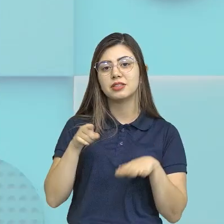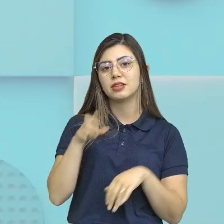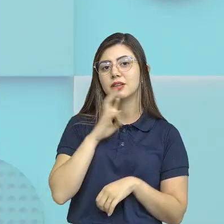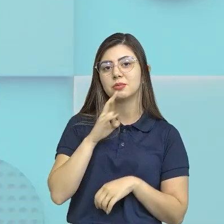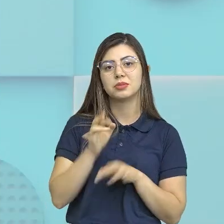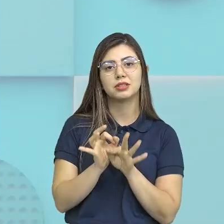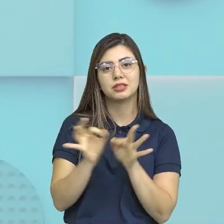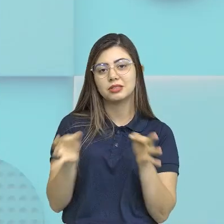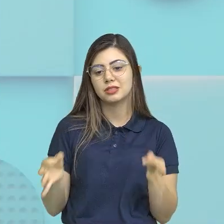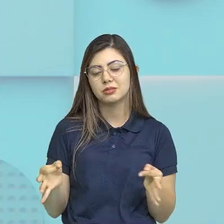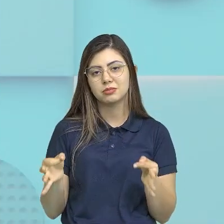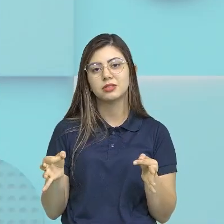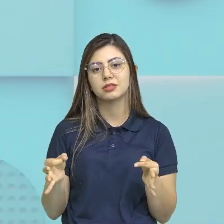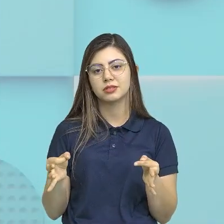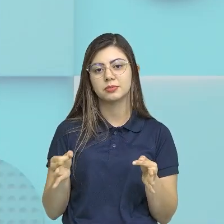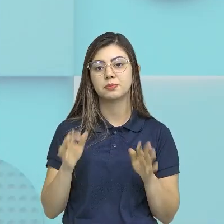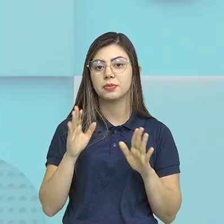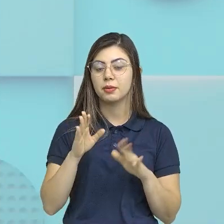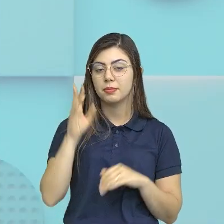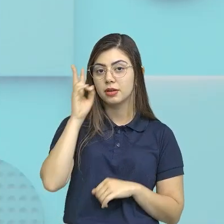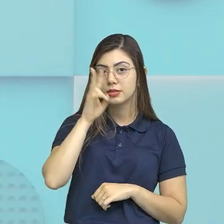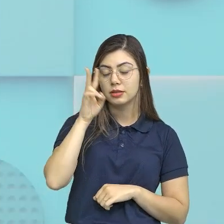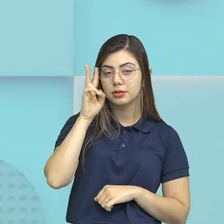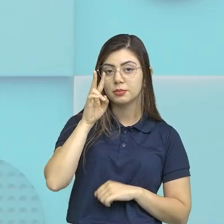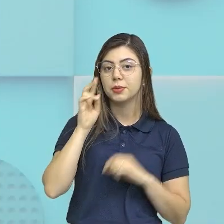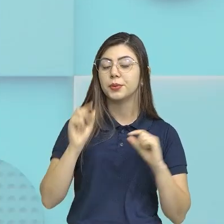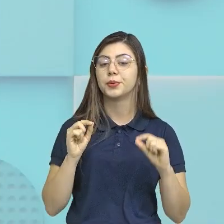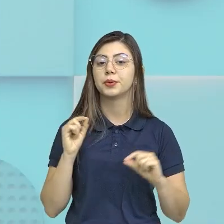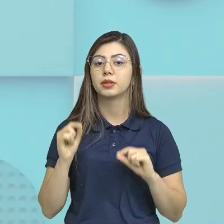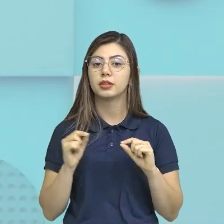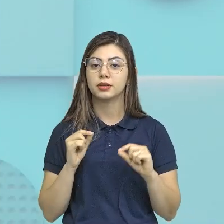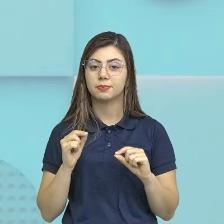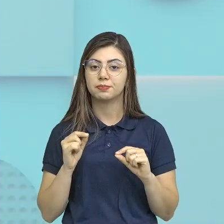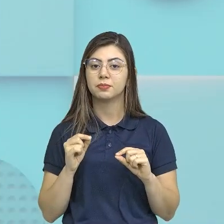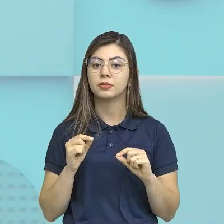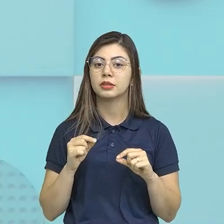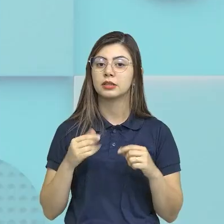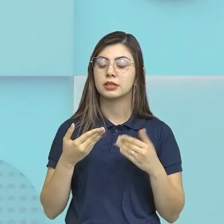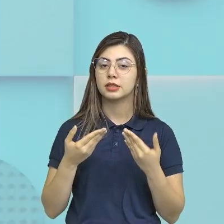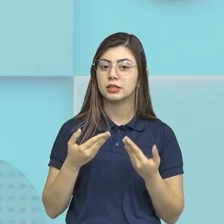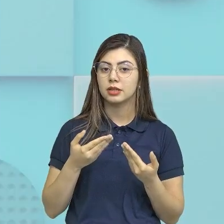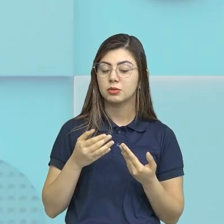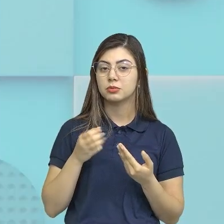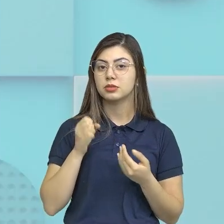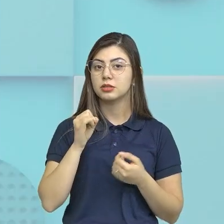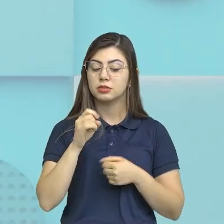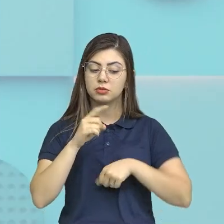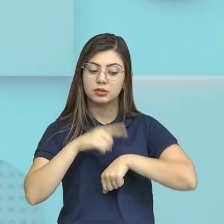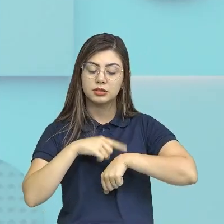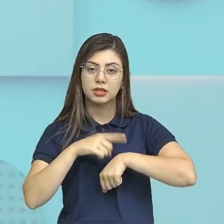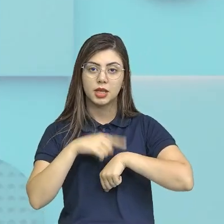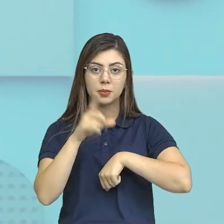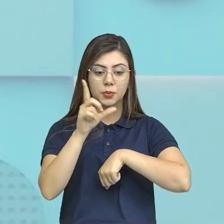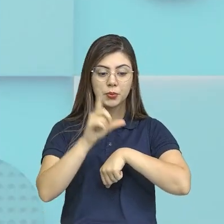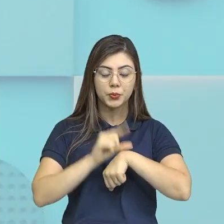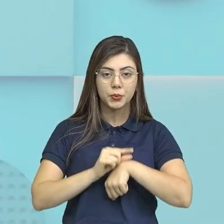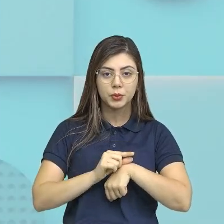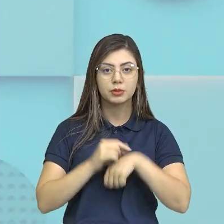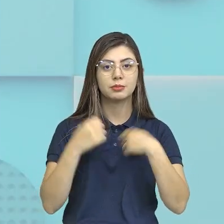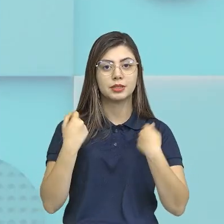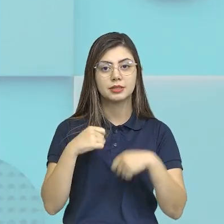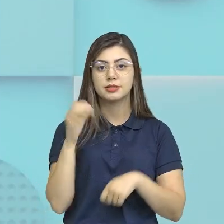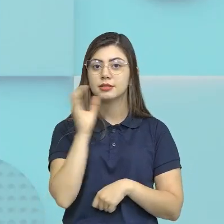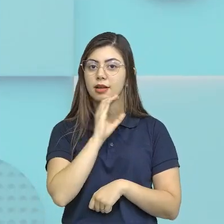texto. Né? Lembrando que essa situação é uma situação onde você tem pouco tempo e você precisa dar conta daquele